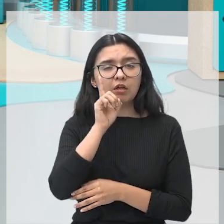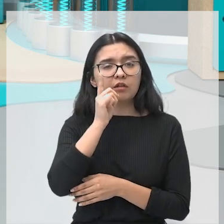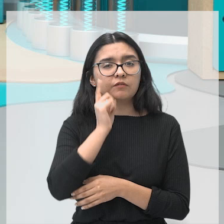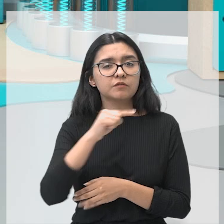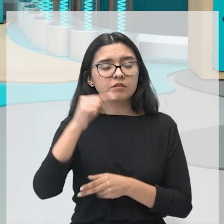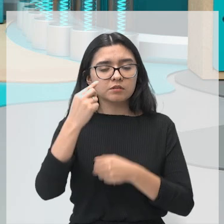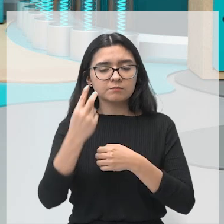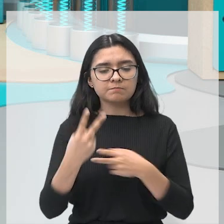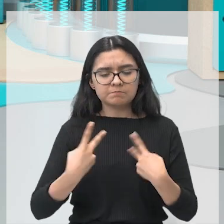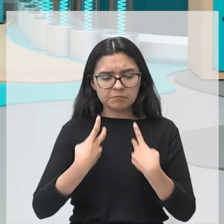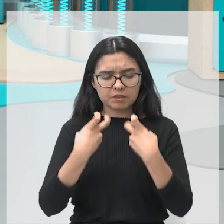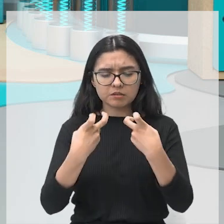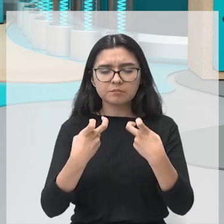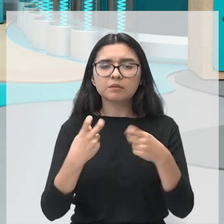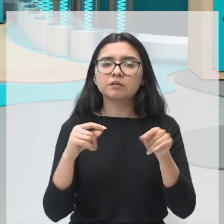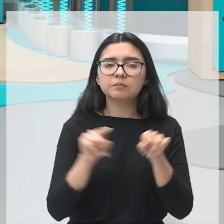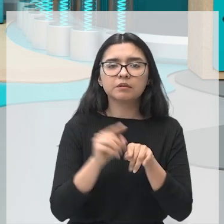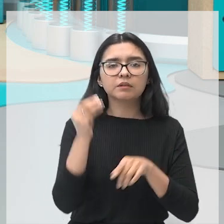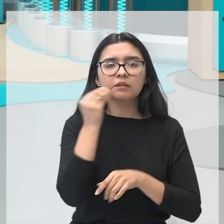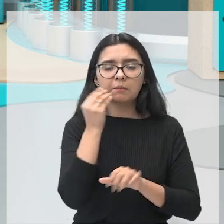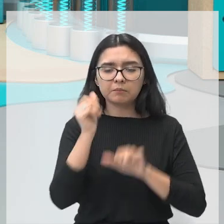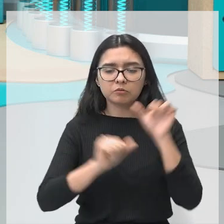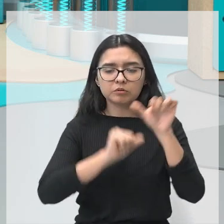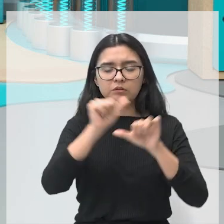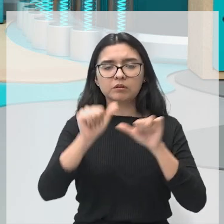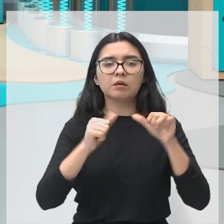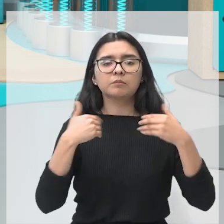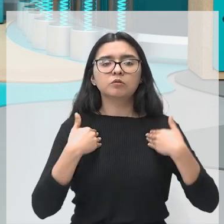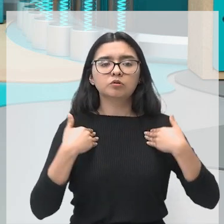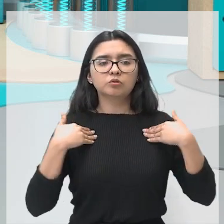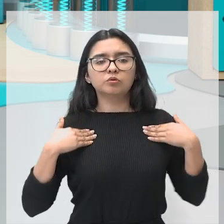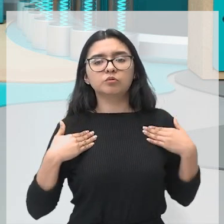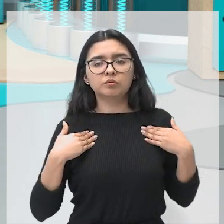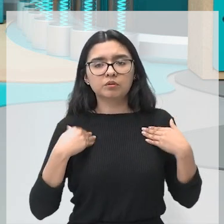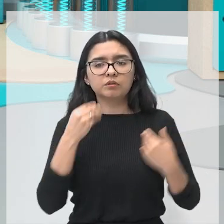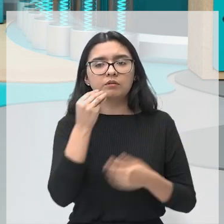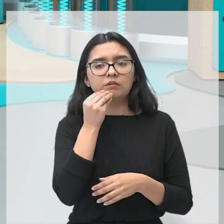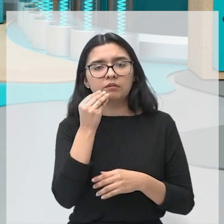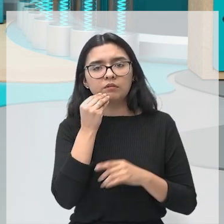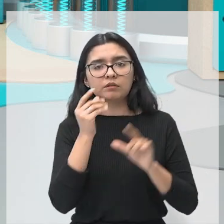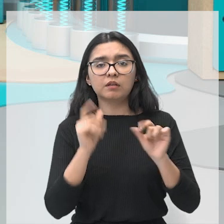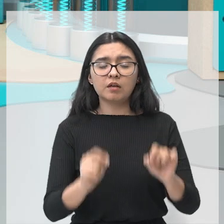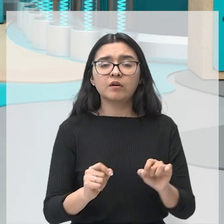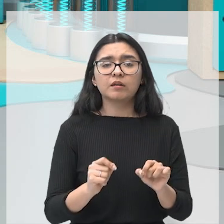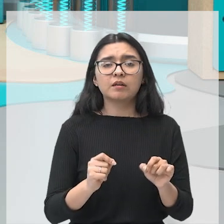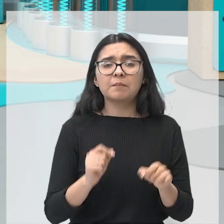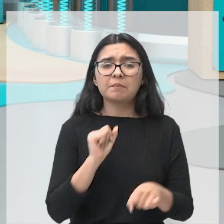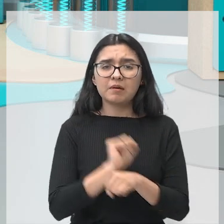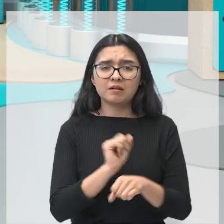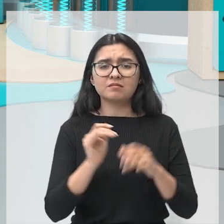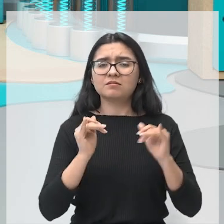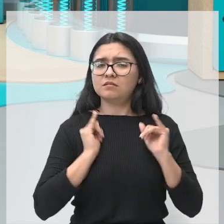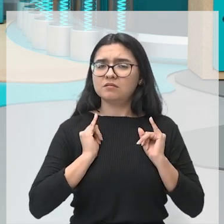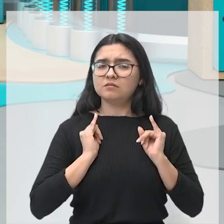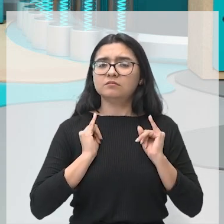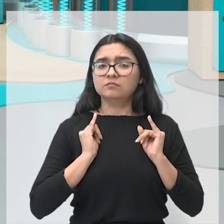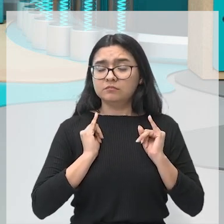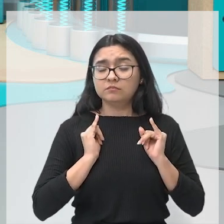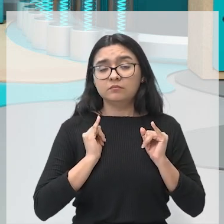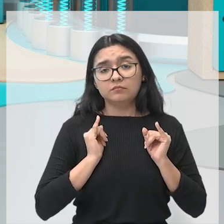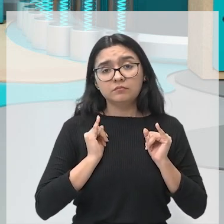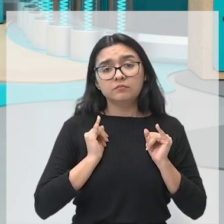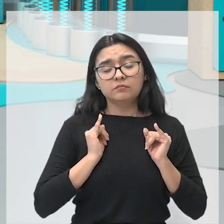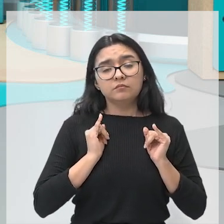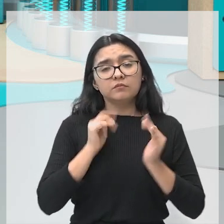se vigiar, de você tentar regular postura, tentar fugir do sedentarismo. Às vezes a gente fica ali com uma